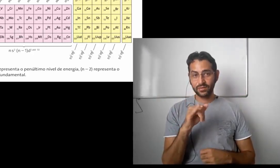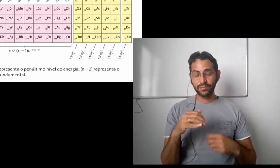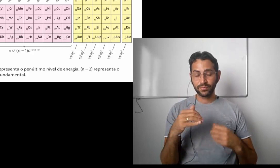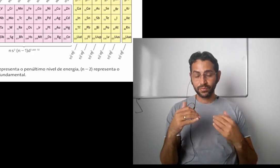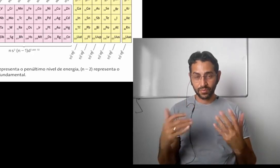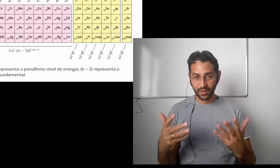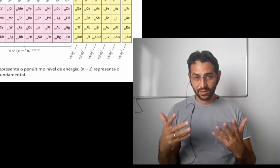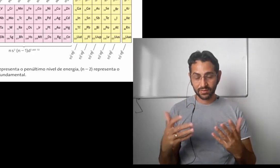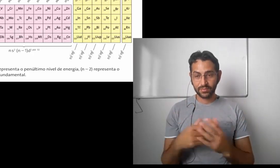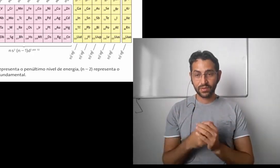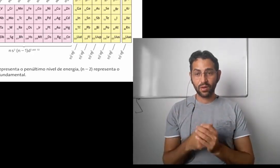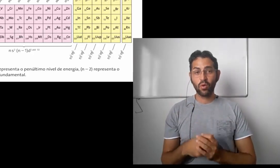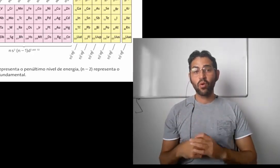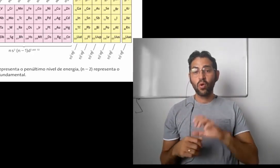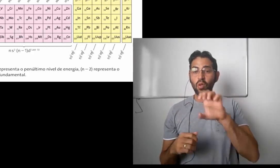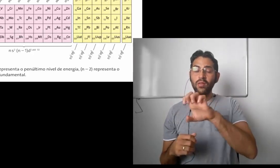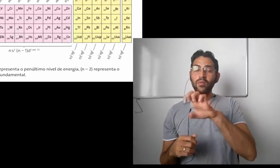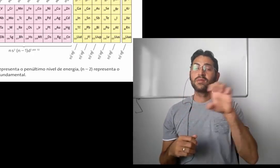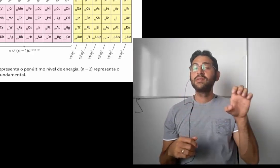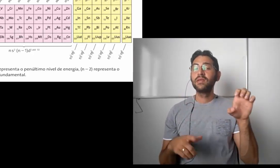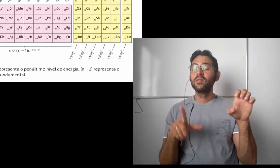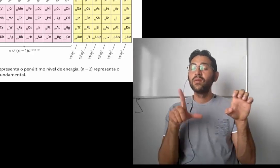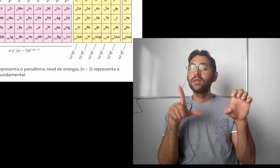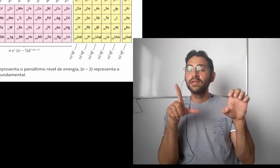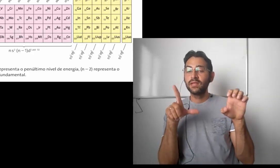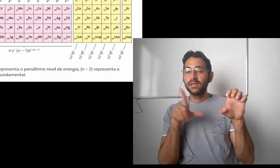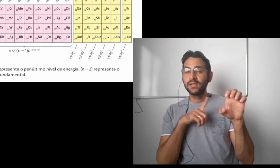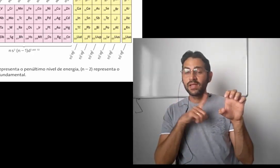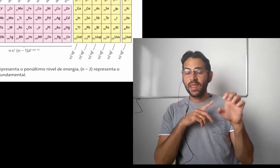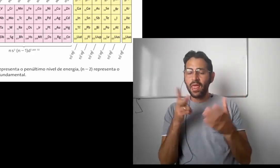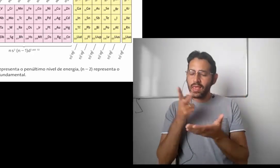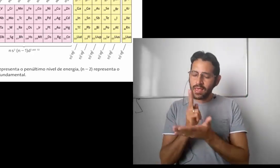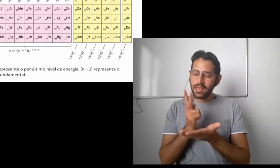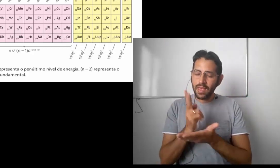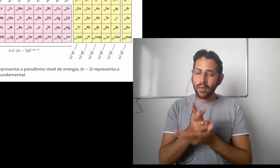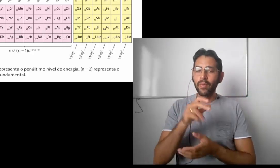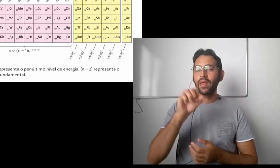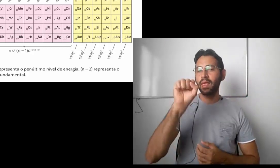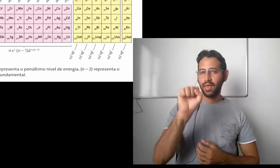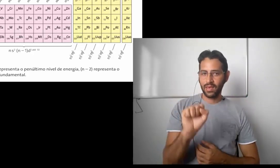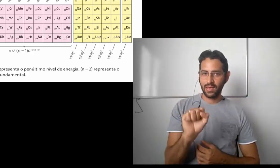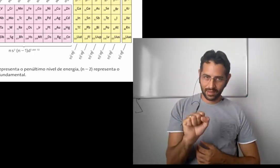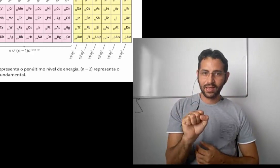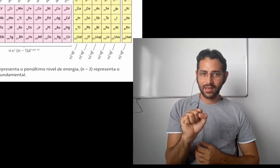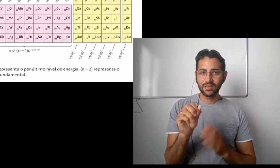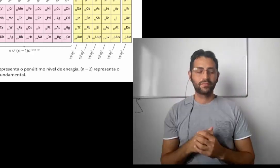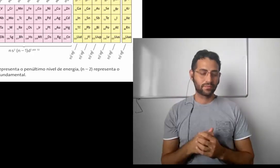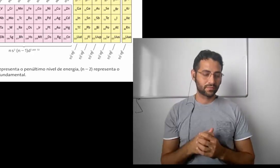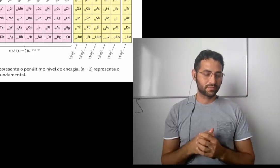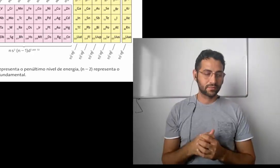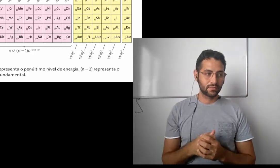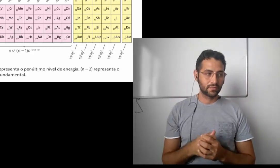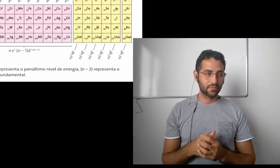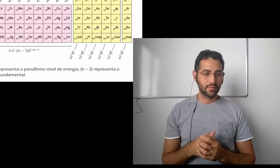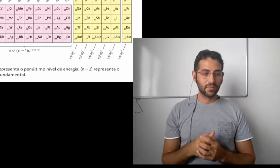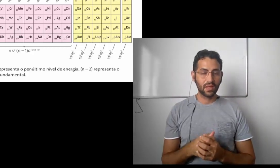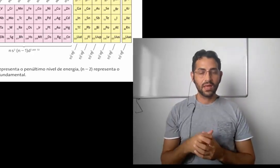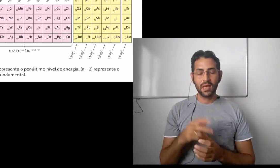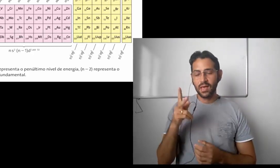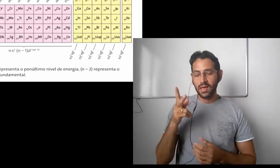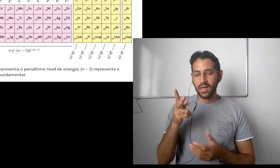eletrônica. Então, os do lado esquerdo de vocês, eles têm o